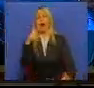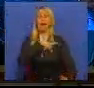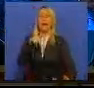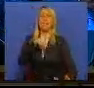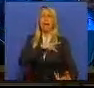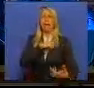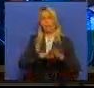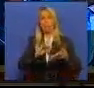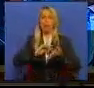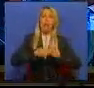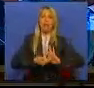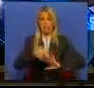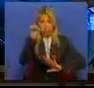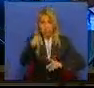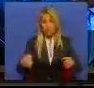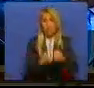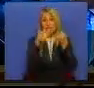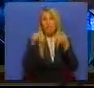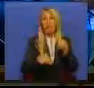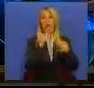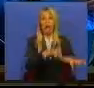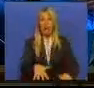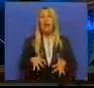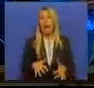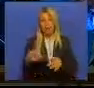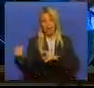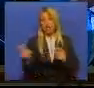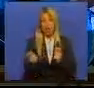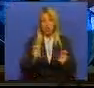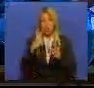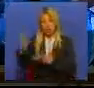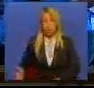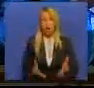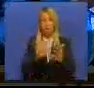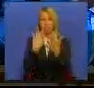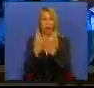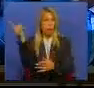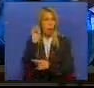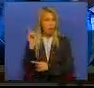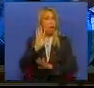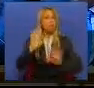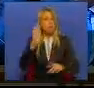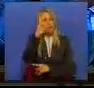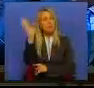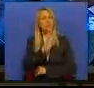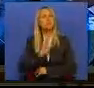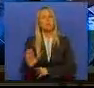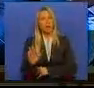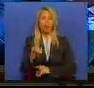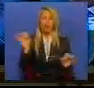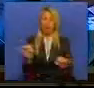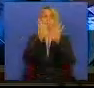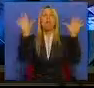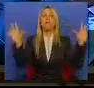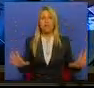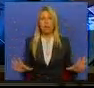um desafio que deixamos a esta Câmara. Discutir um caminho para a qualidade, sabendo que, evidentemente,